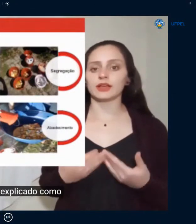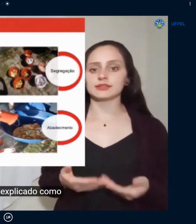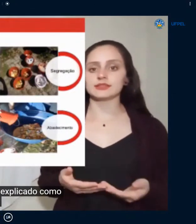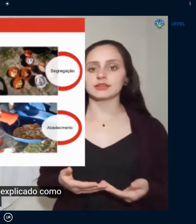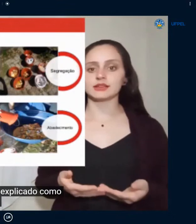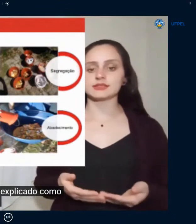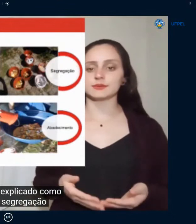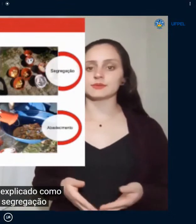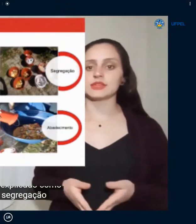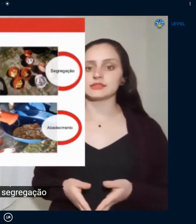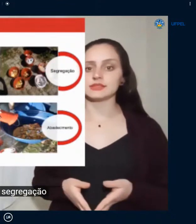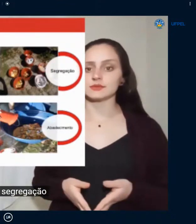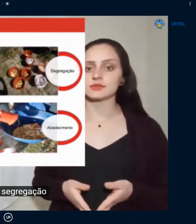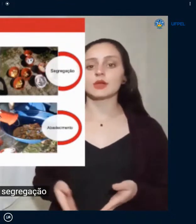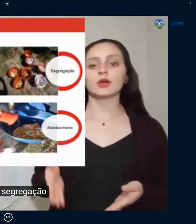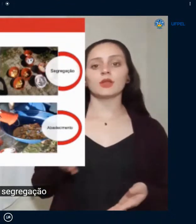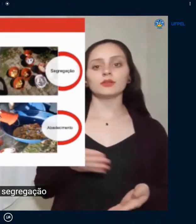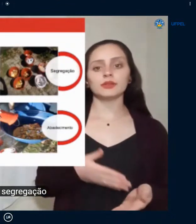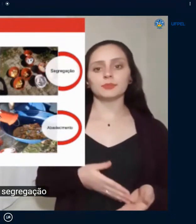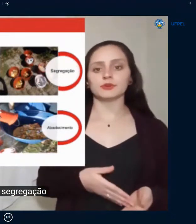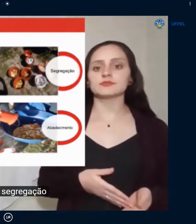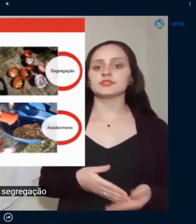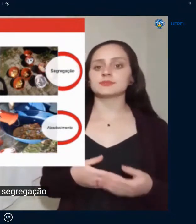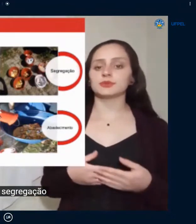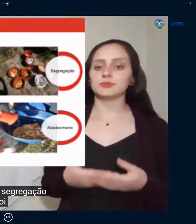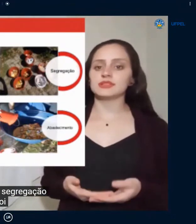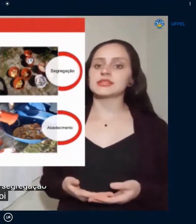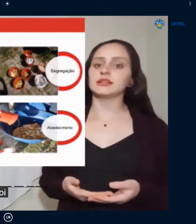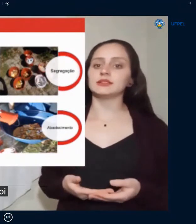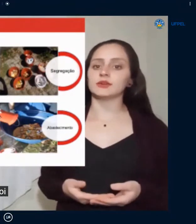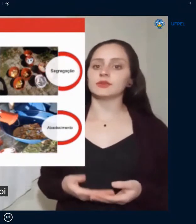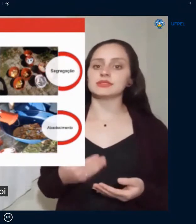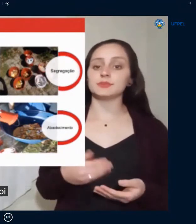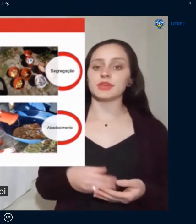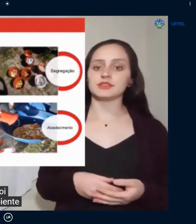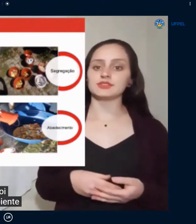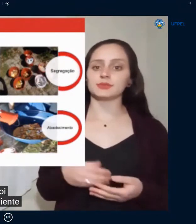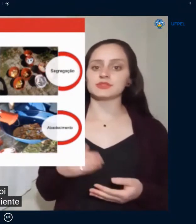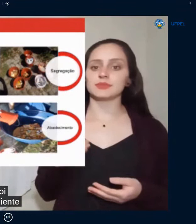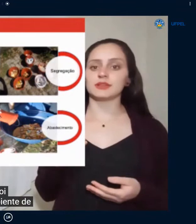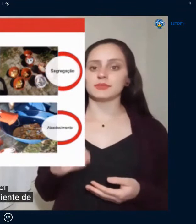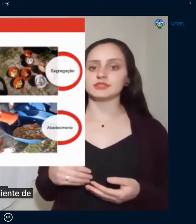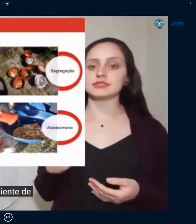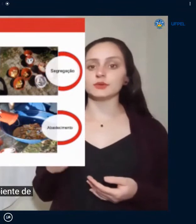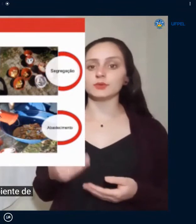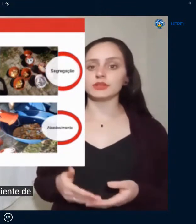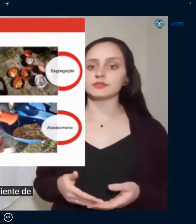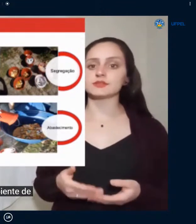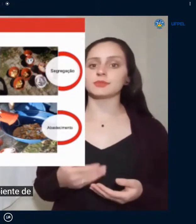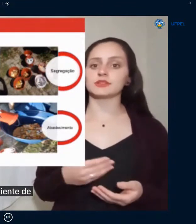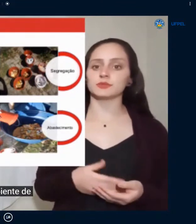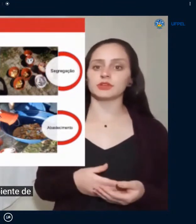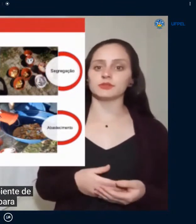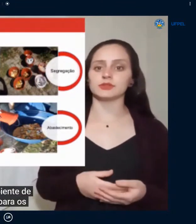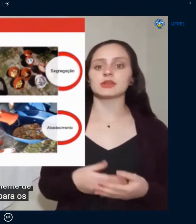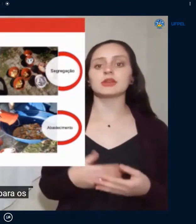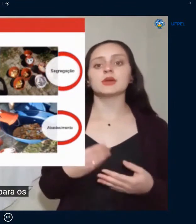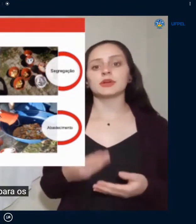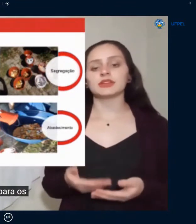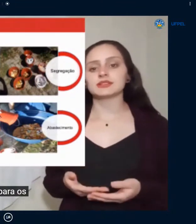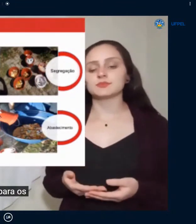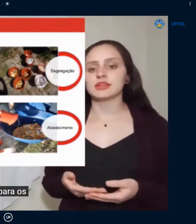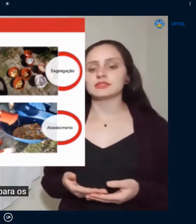à correta segregação dos resíduos. Logo depois, foi disponibilizado, então, recipientes de aproximadamente 5 litros para os